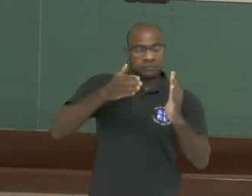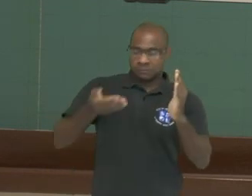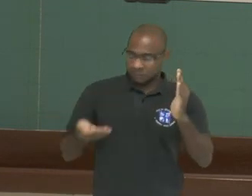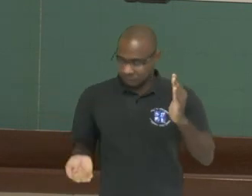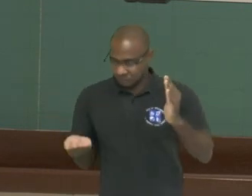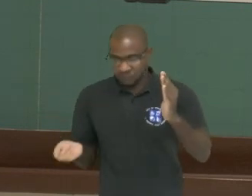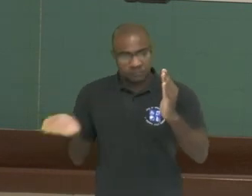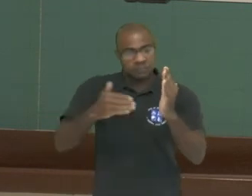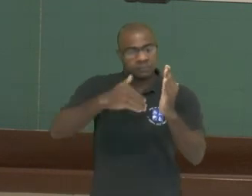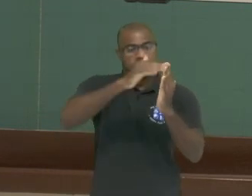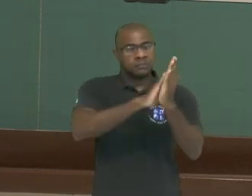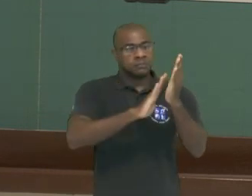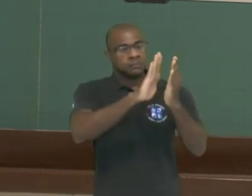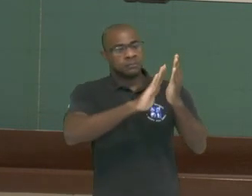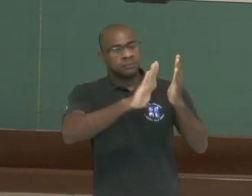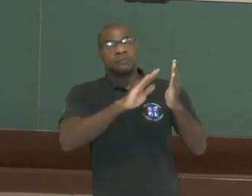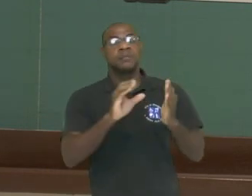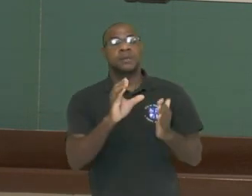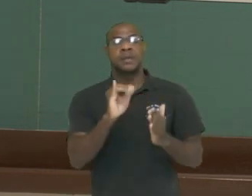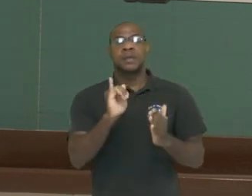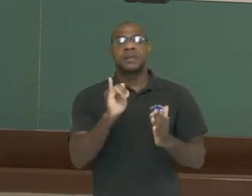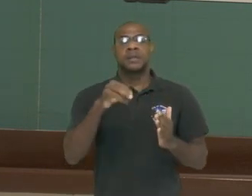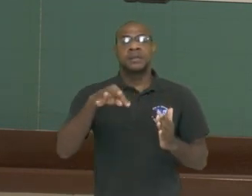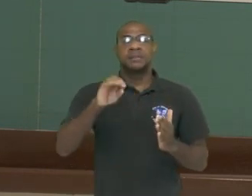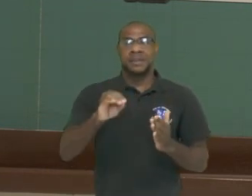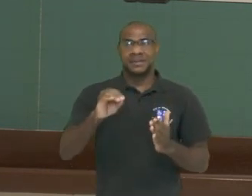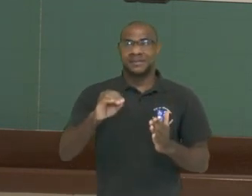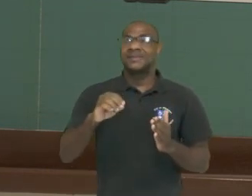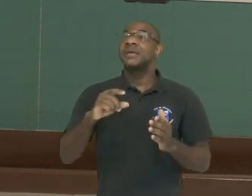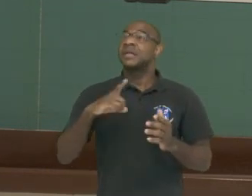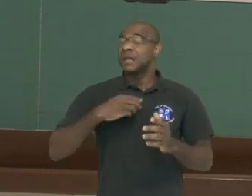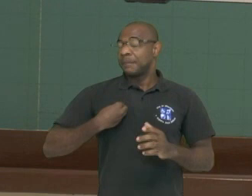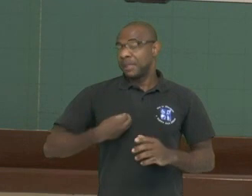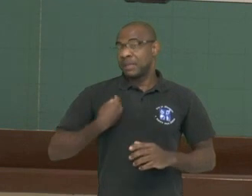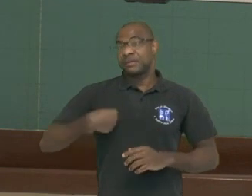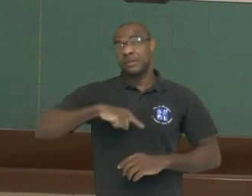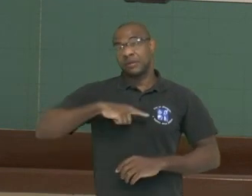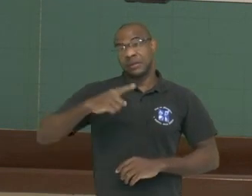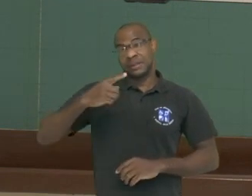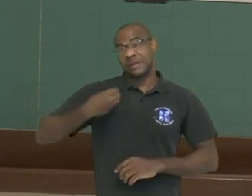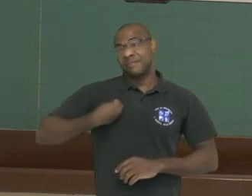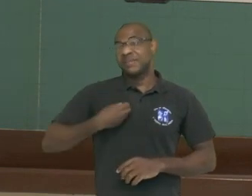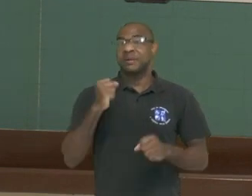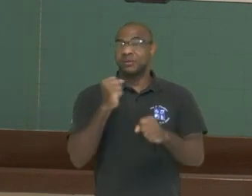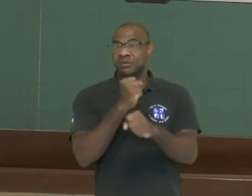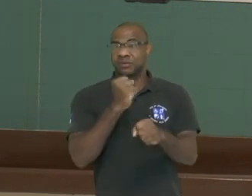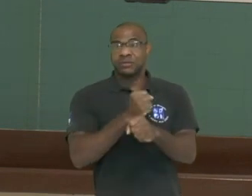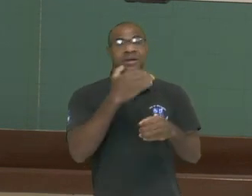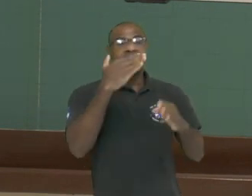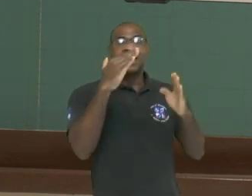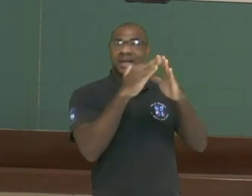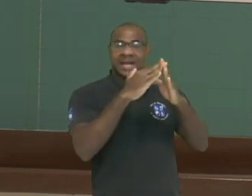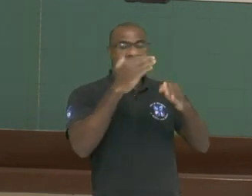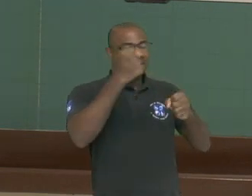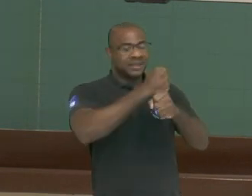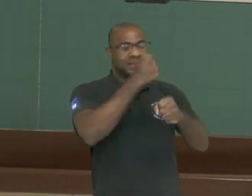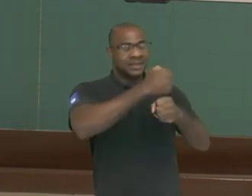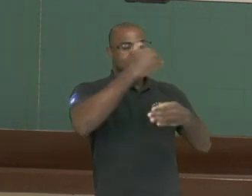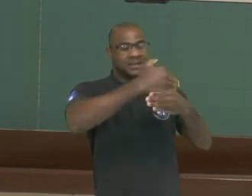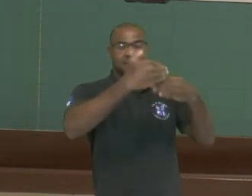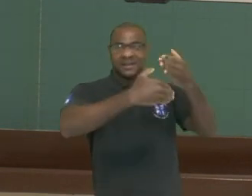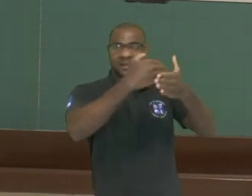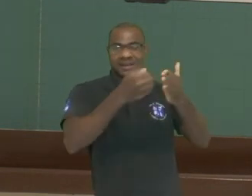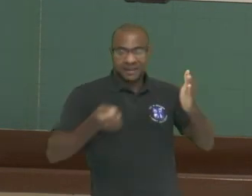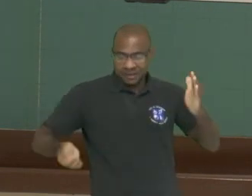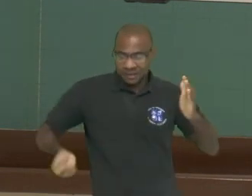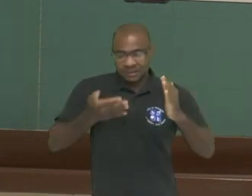nossa vida, nas paredes da escola, na nossa casa, nas ruas, em todo lugar. As construções evoluíram muito desde